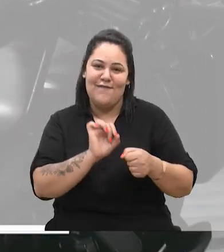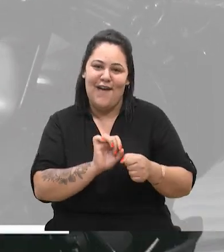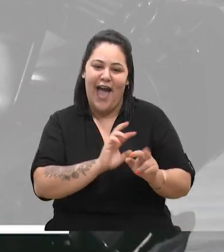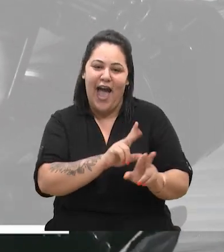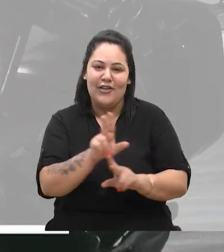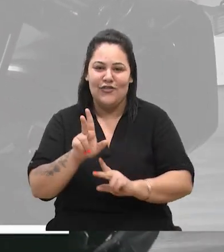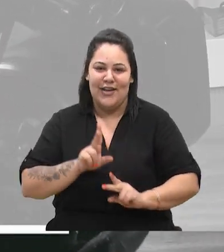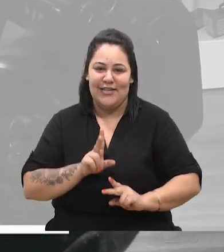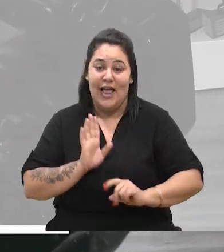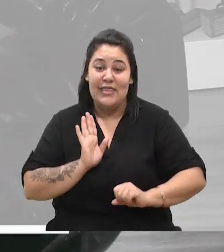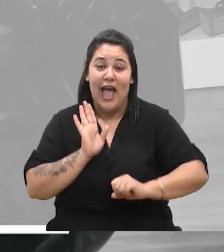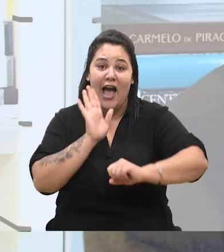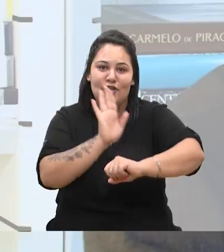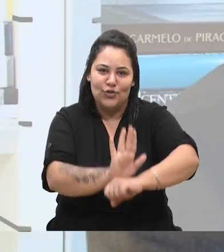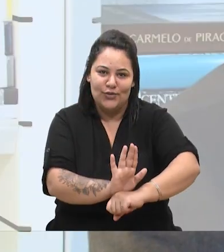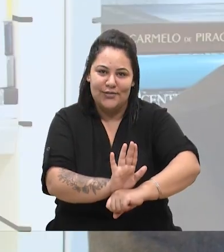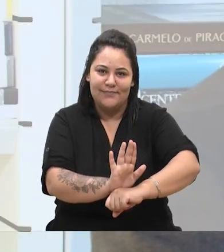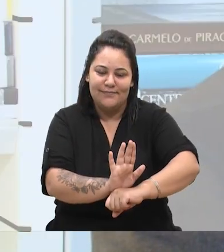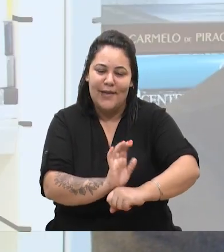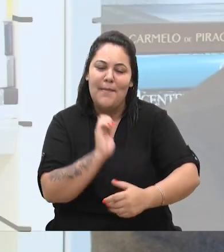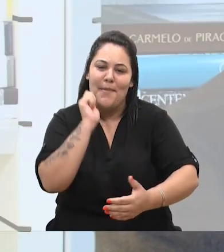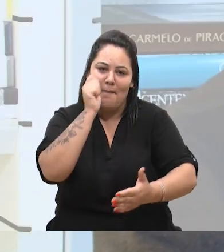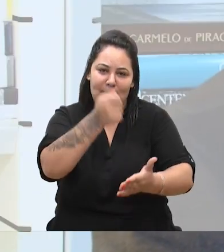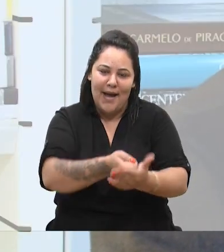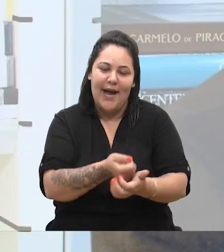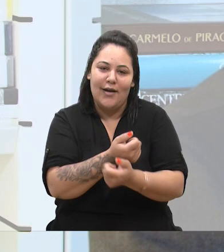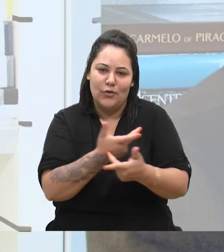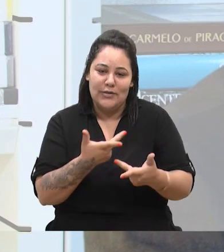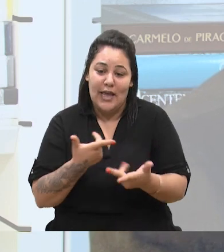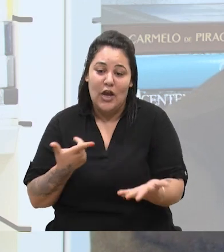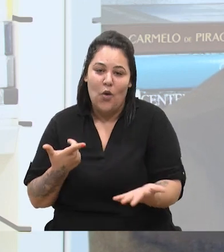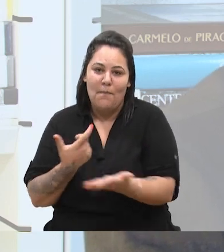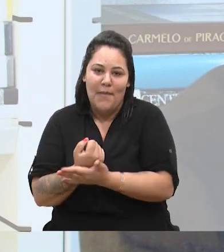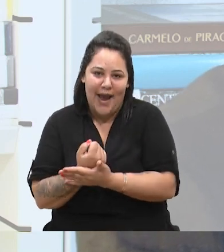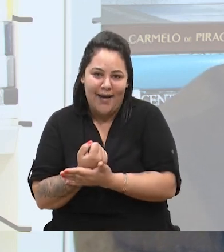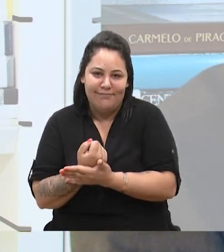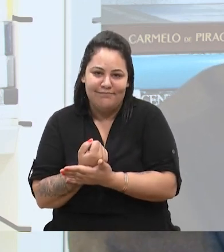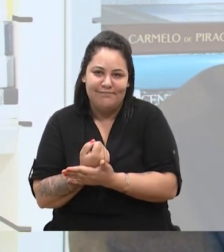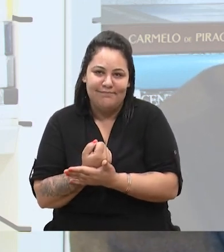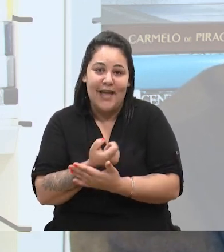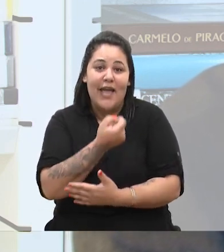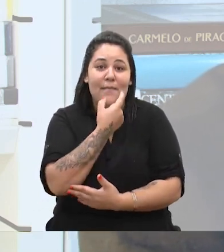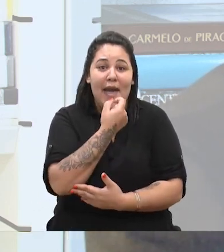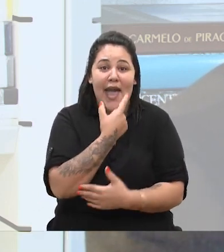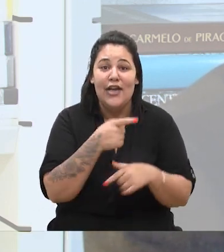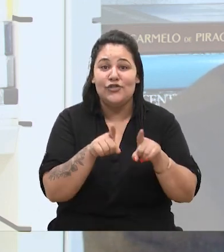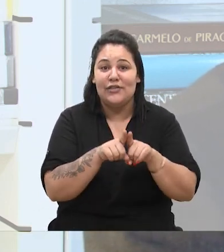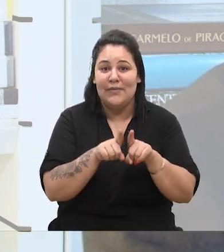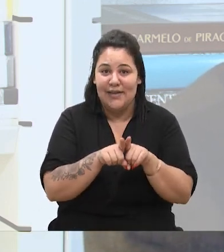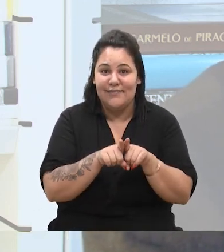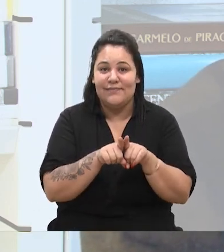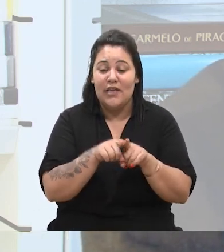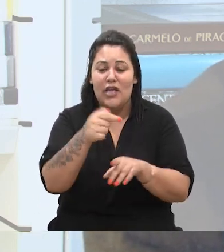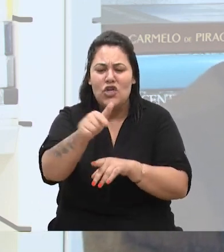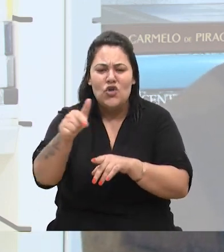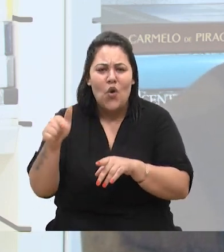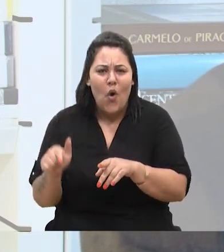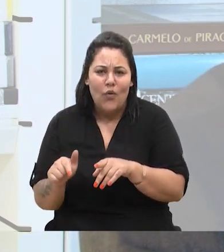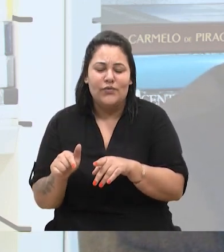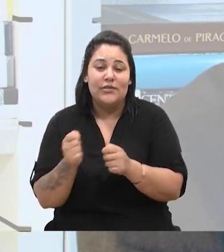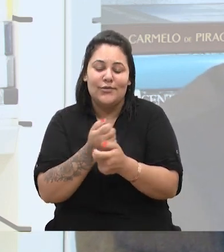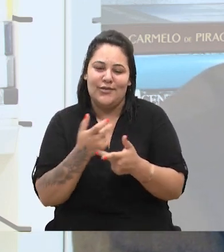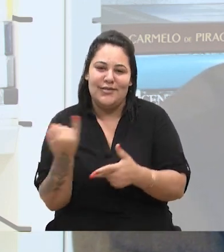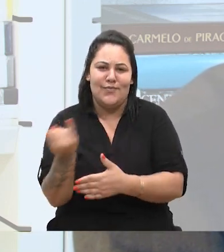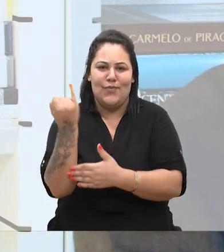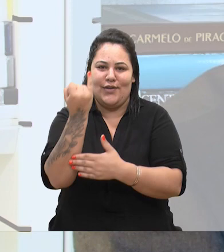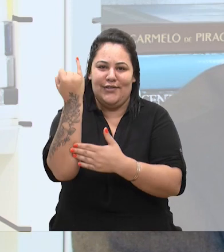fazem a diferença no auxílio e também em custeio e também na compra de medicamentos, de entre outros itens